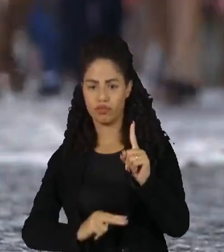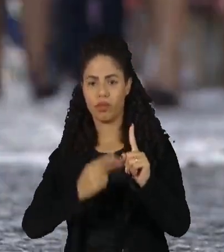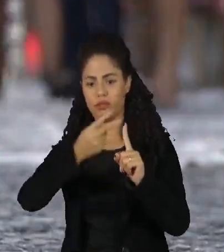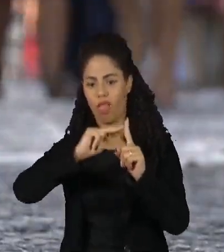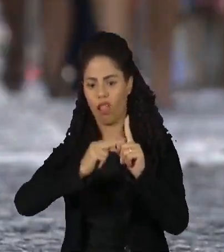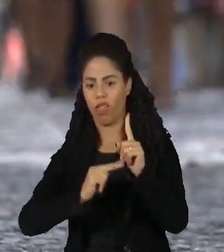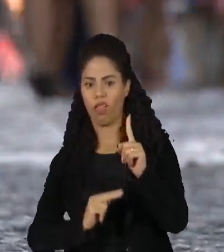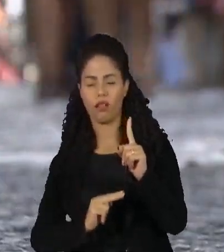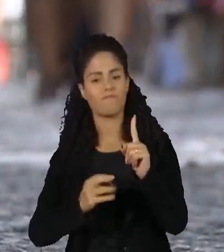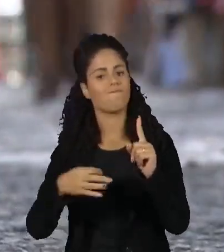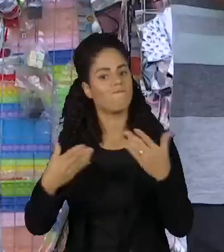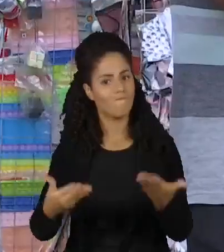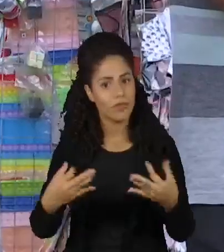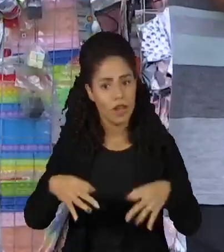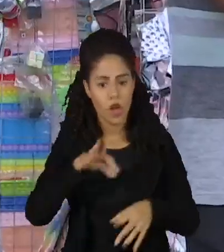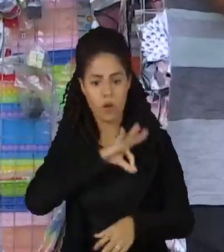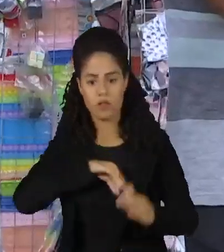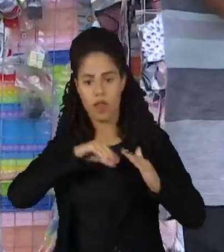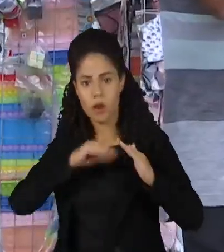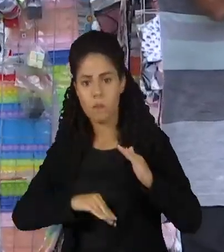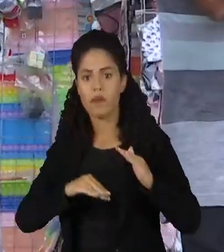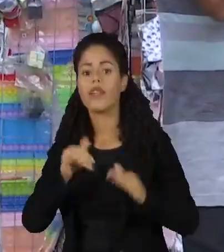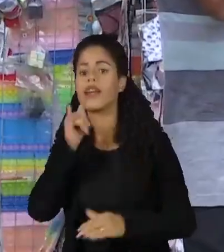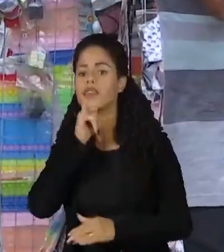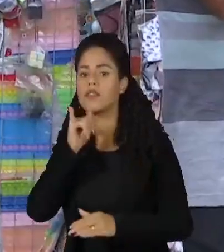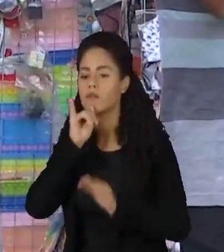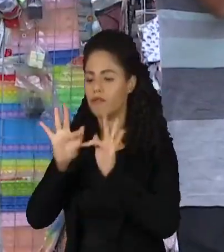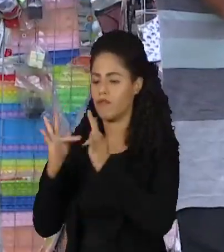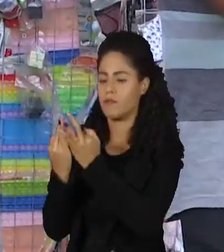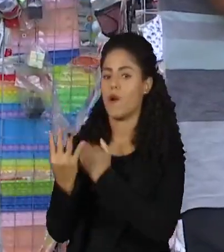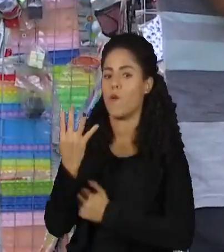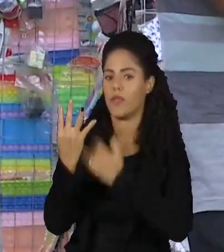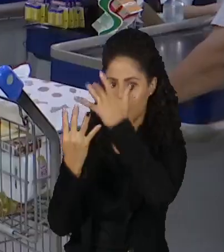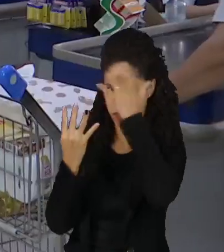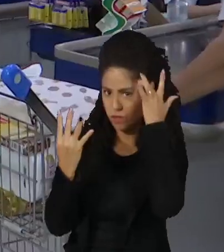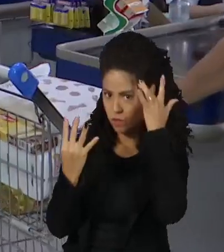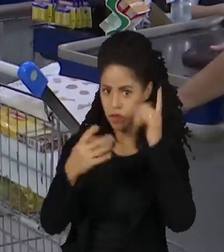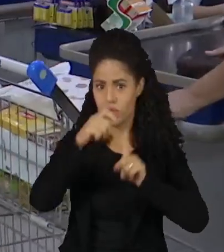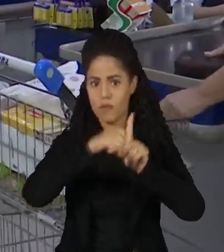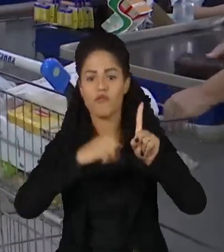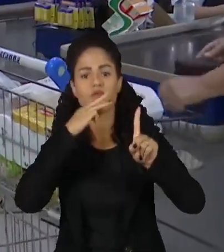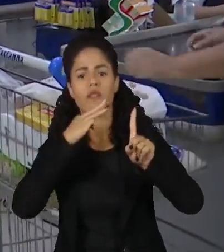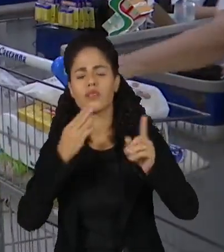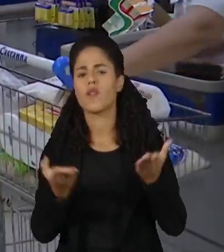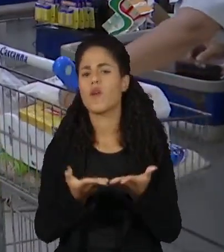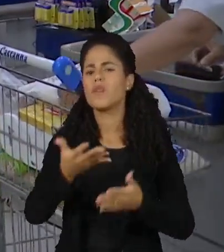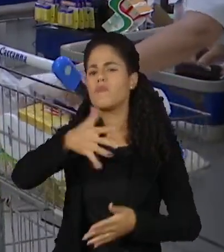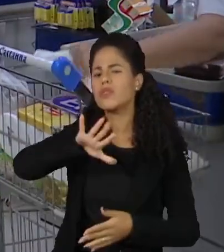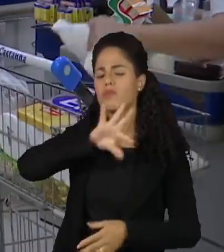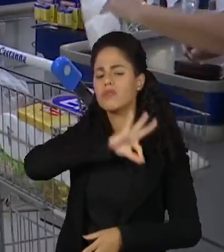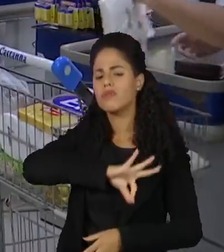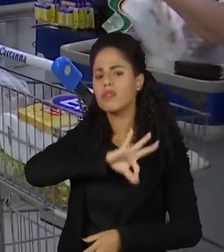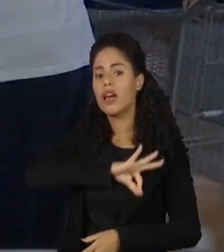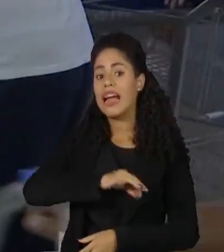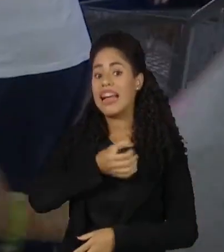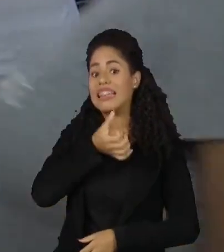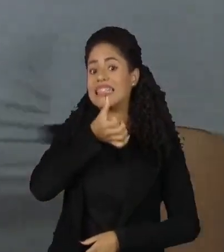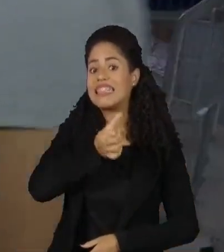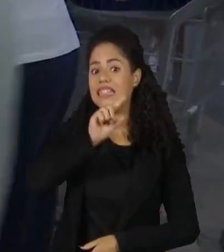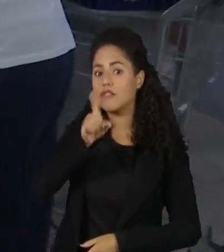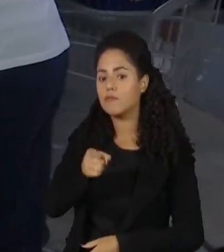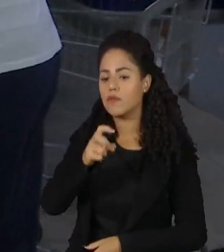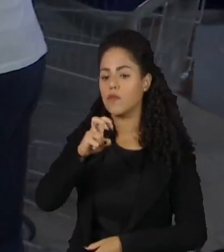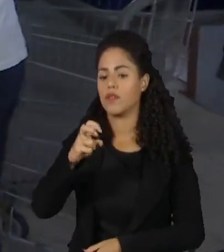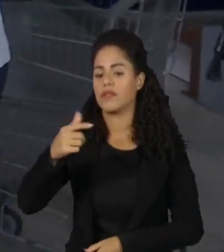Segundo a entidade, o salário mínimo para uma família de 4 pessoas em março deste ano deveria ser de pelo menos